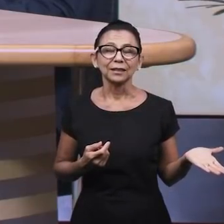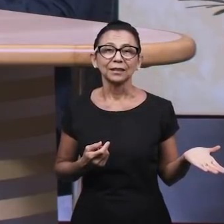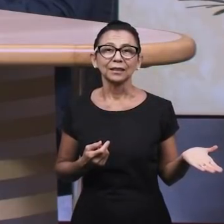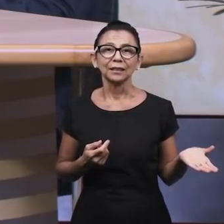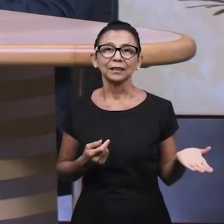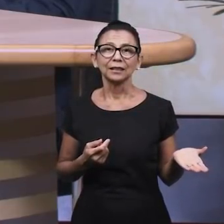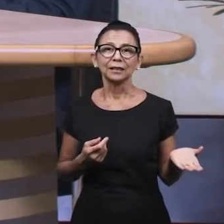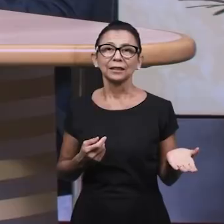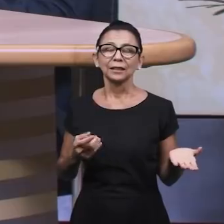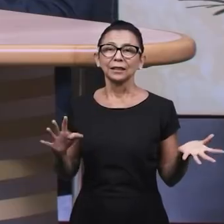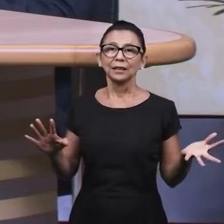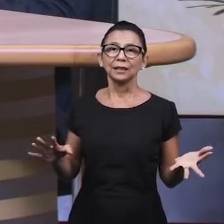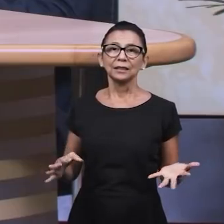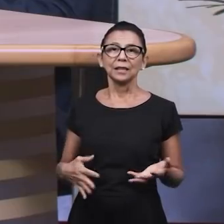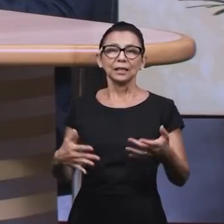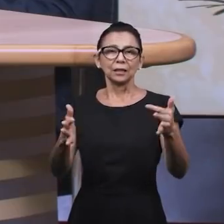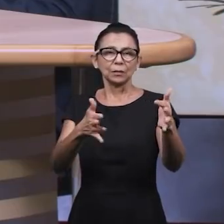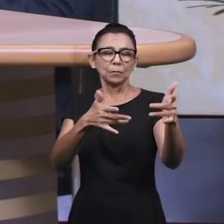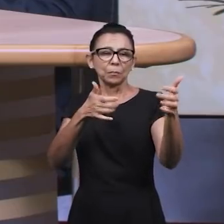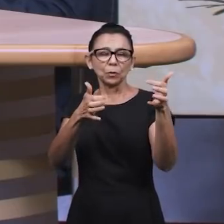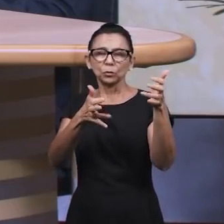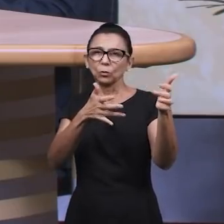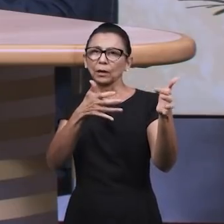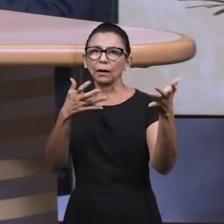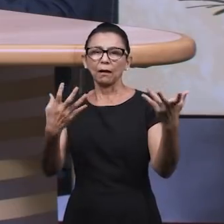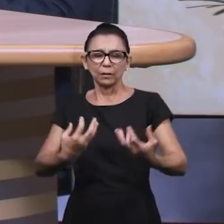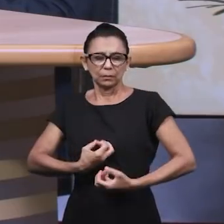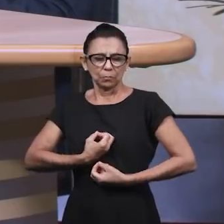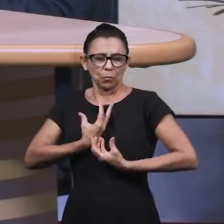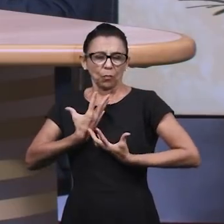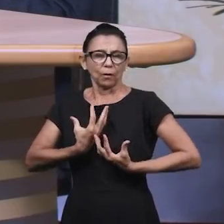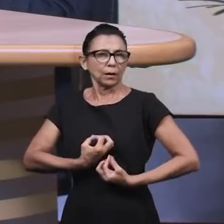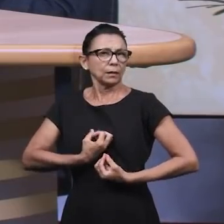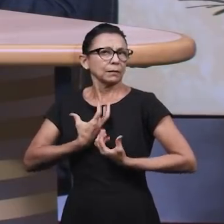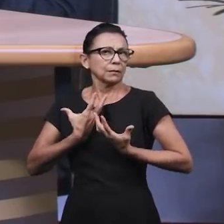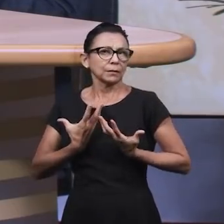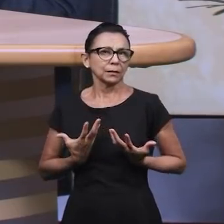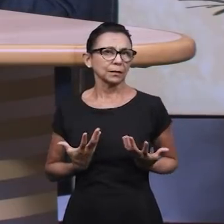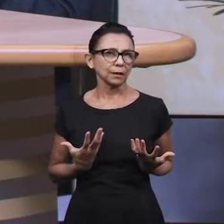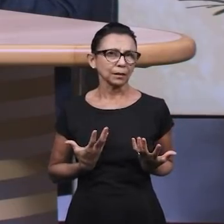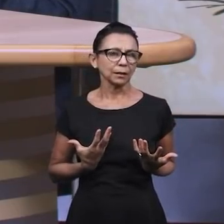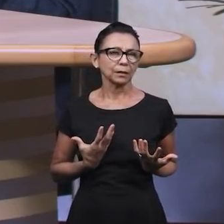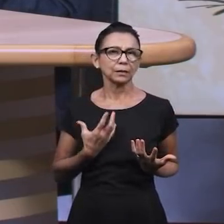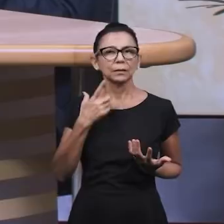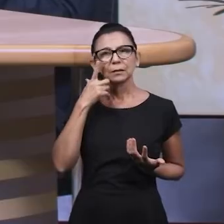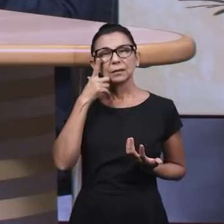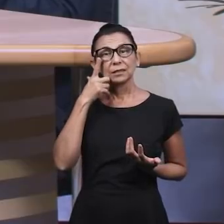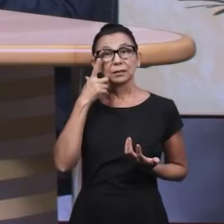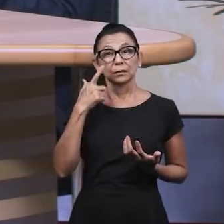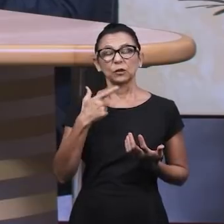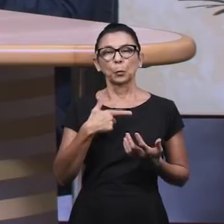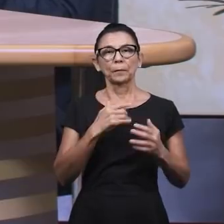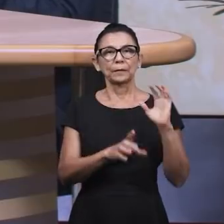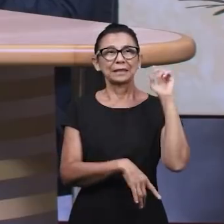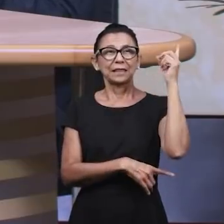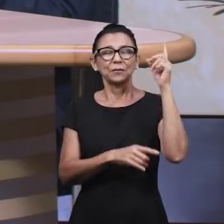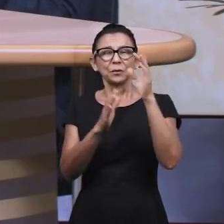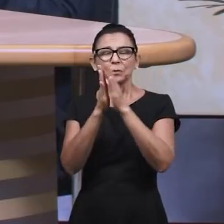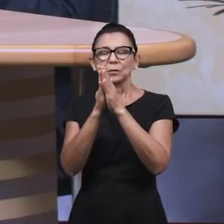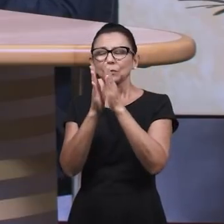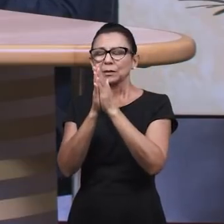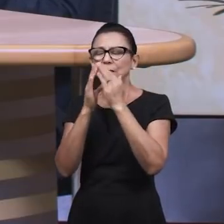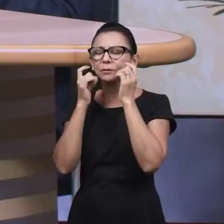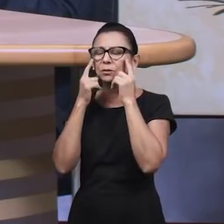poeta, era um instrumentista. Era um instrumentista, era um poeta. Havia muita sensibilidade em Davi. Para você ter uma ideia, as orações de Davi eram feitas